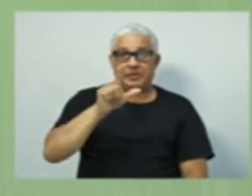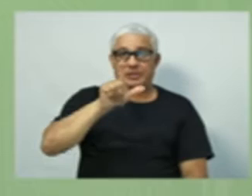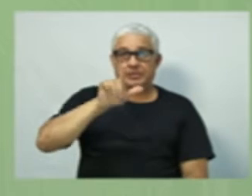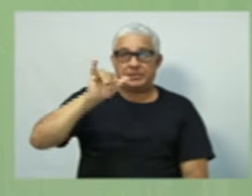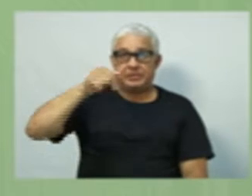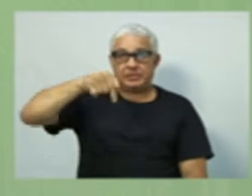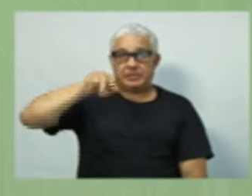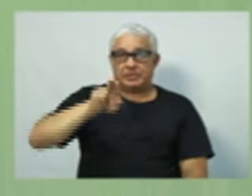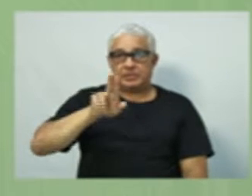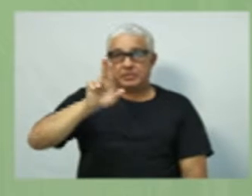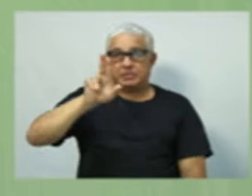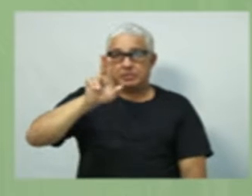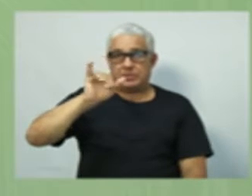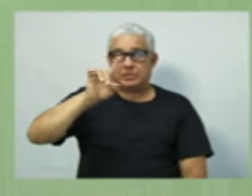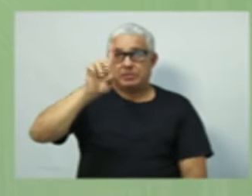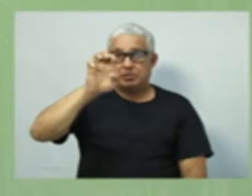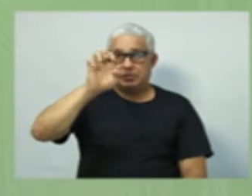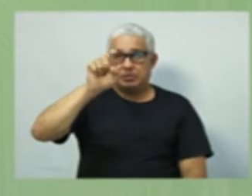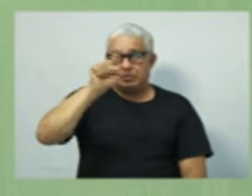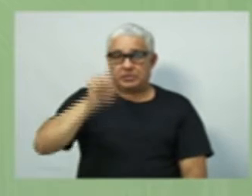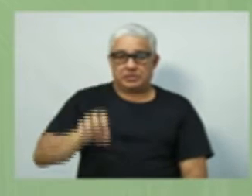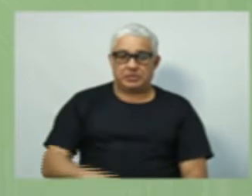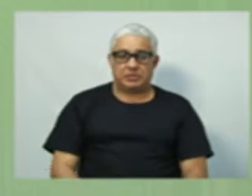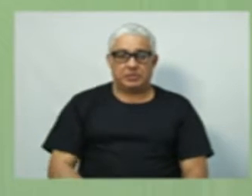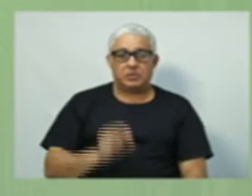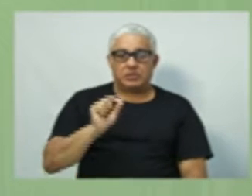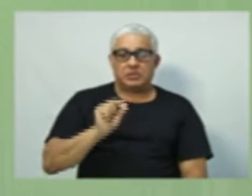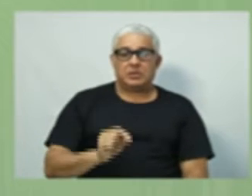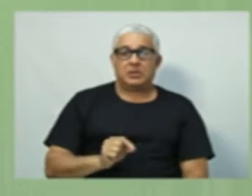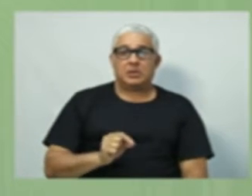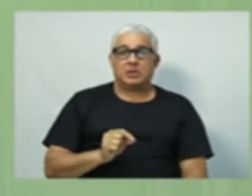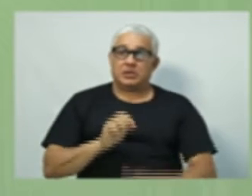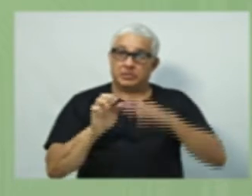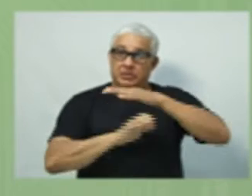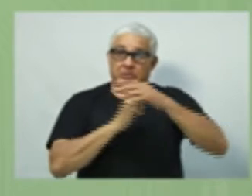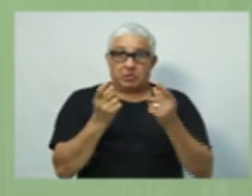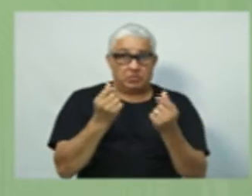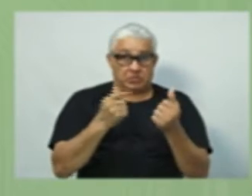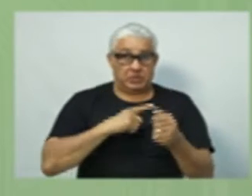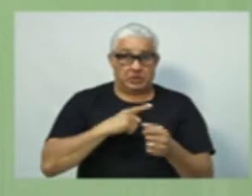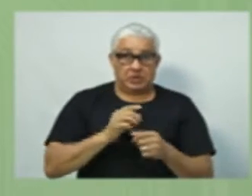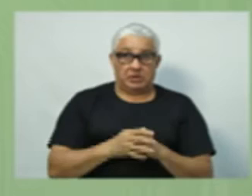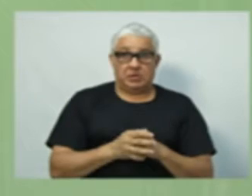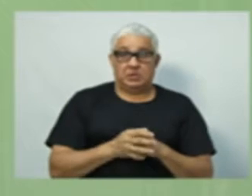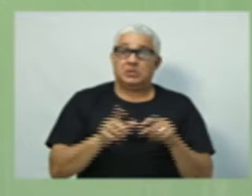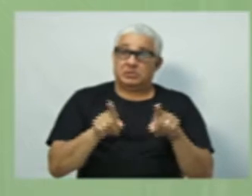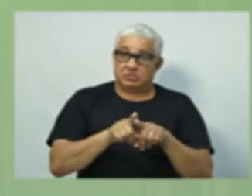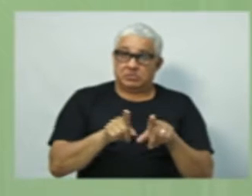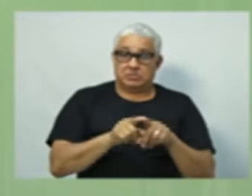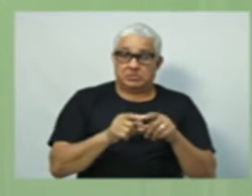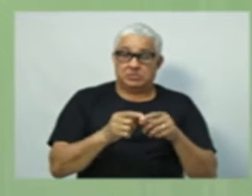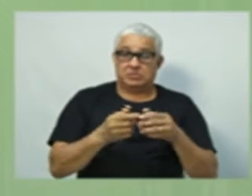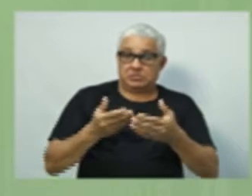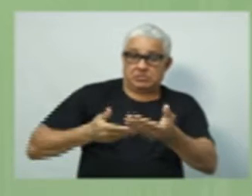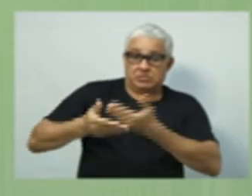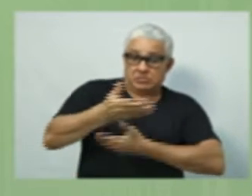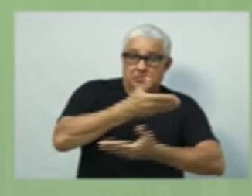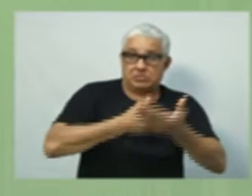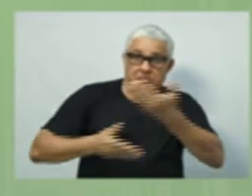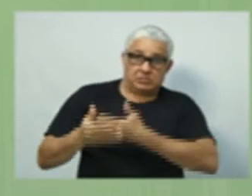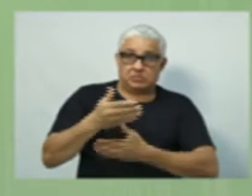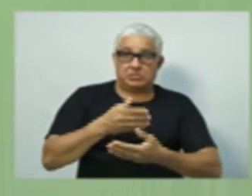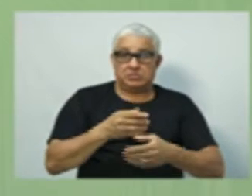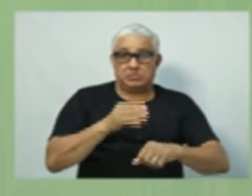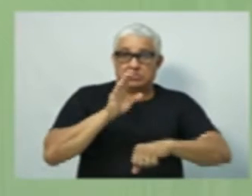índice de liquidez os índices de liquidez indica a situação financeira das empresas e os mesmos se relacionam com o prazo de